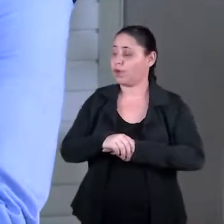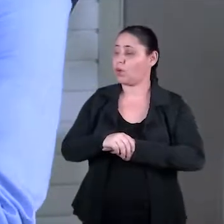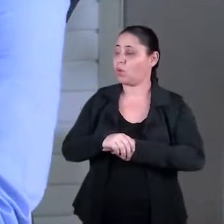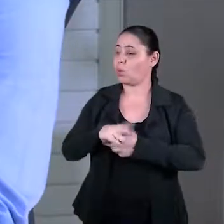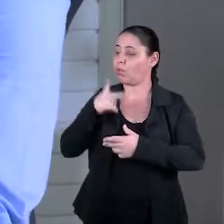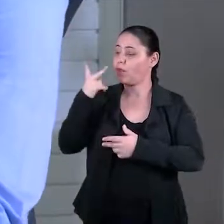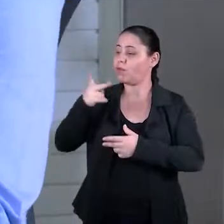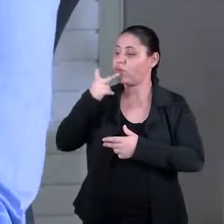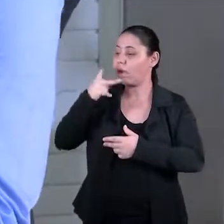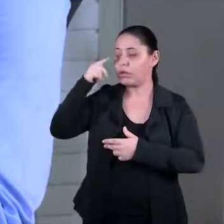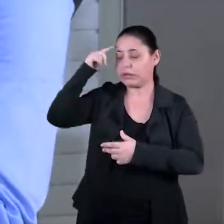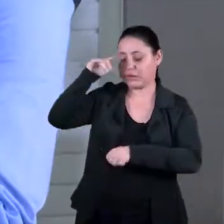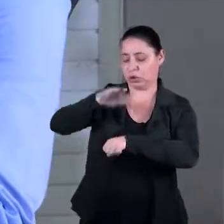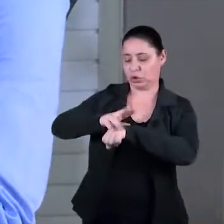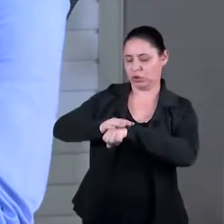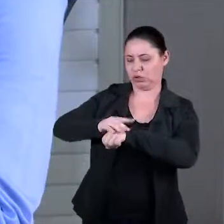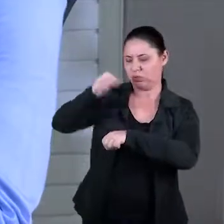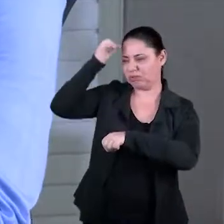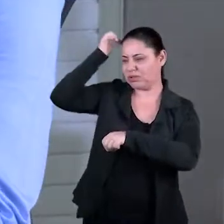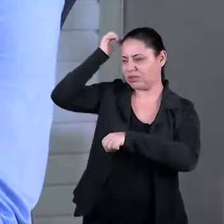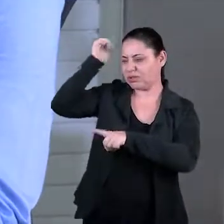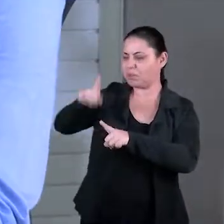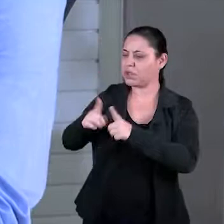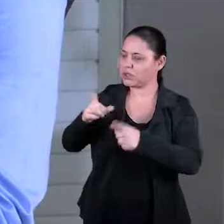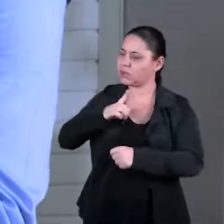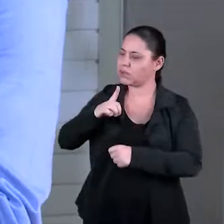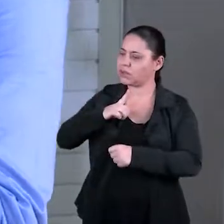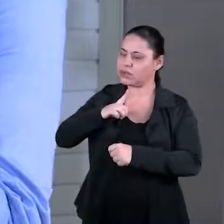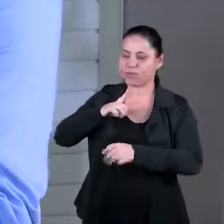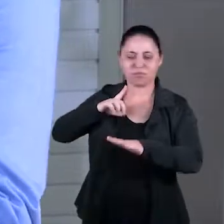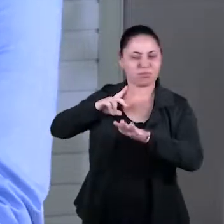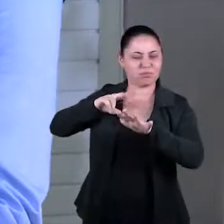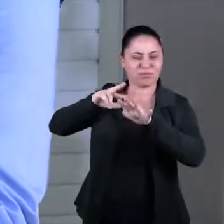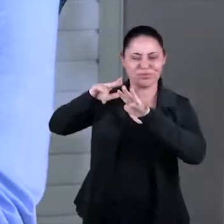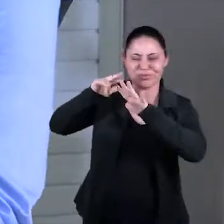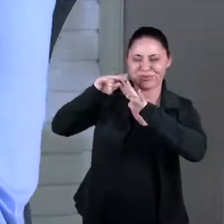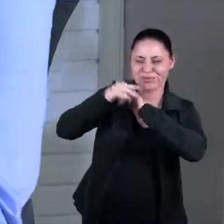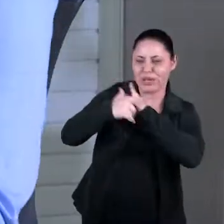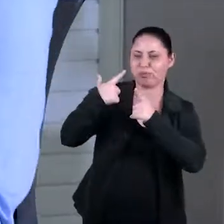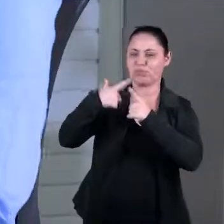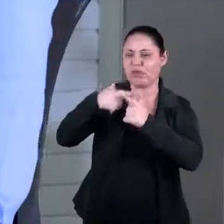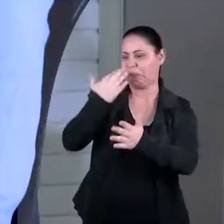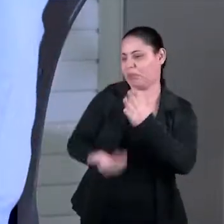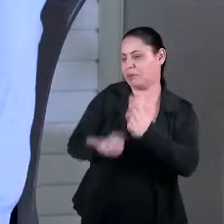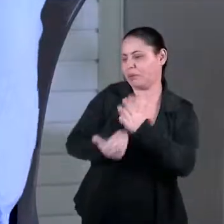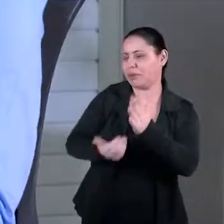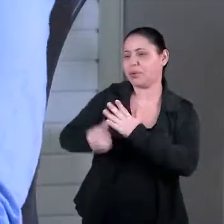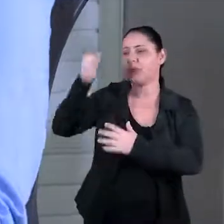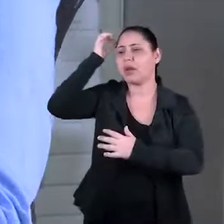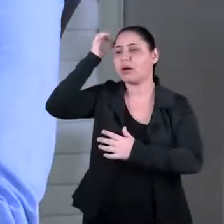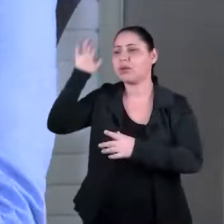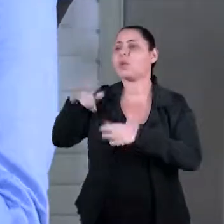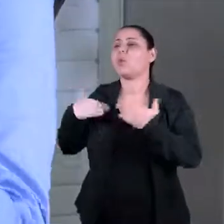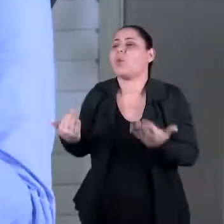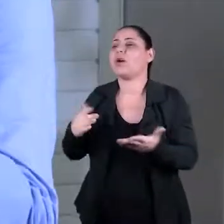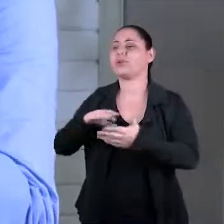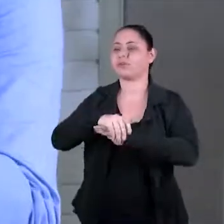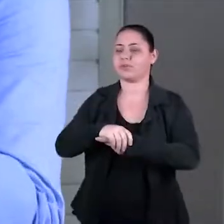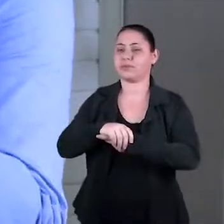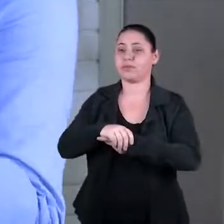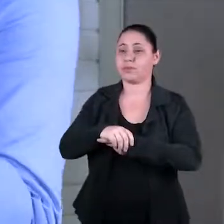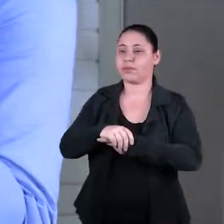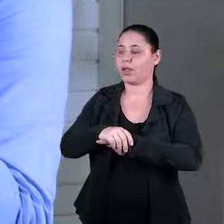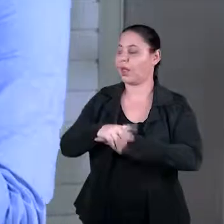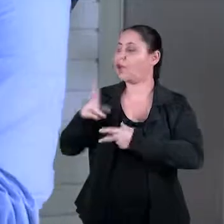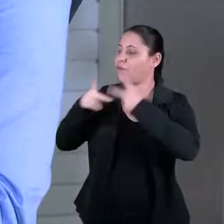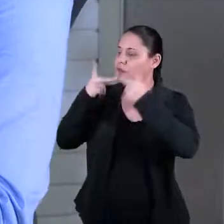dos cabelos, a gente tem... É estranho falar isso, mas assim, centenas de causas de doença. Mas a gente vai falar das mais comuns.